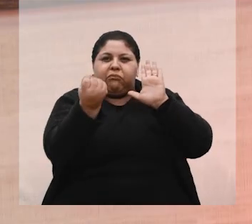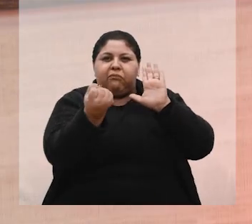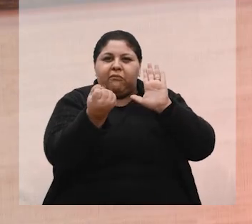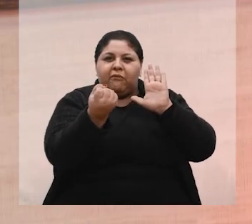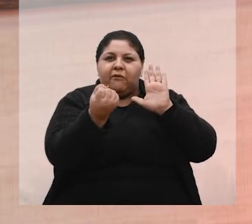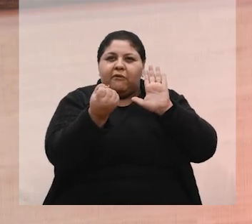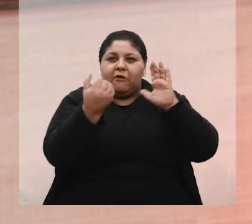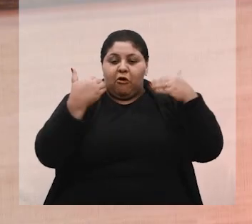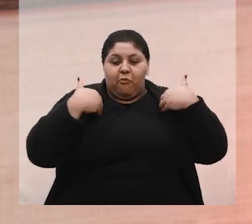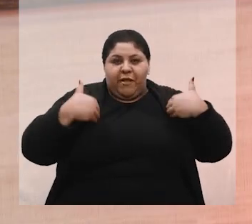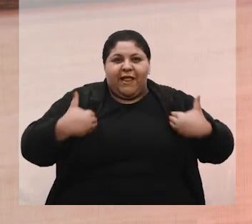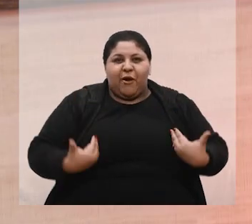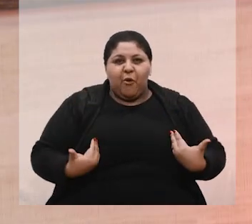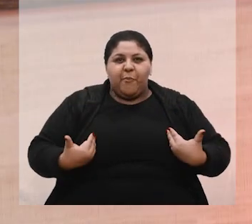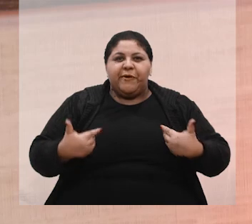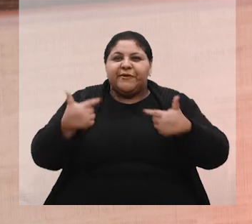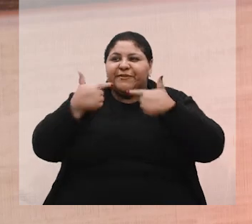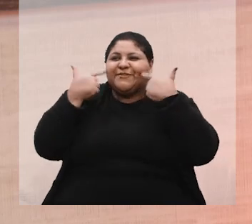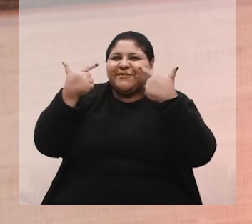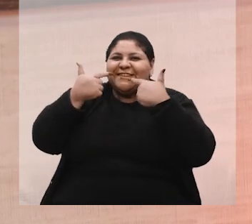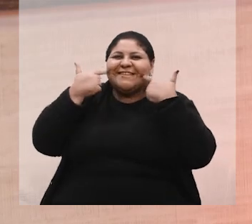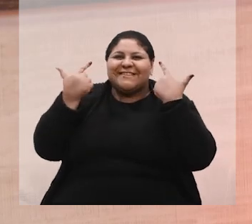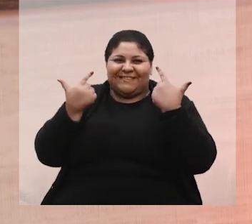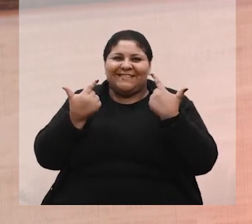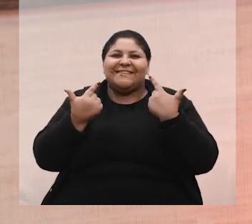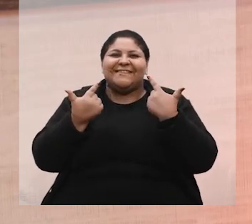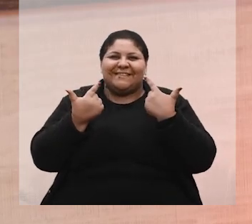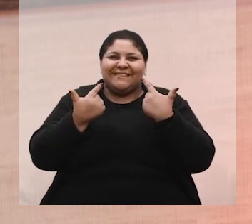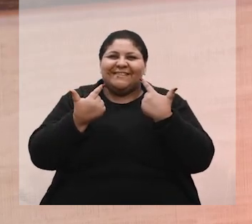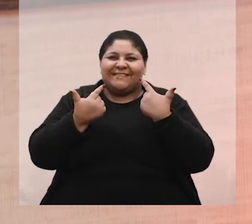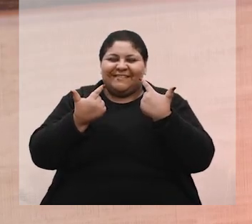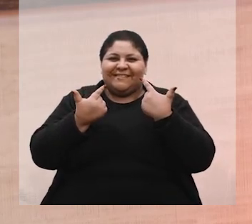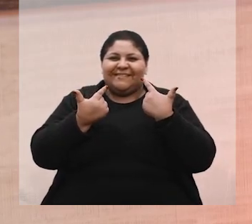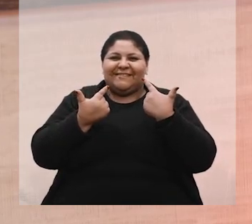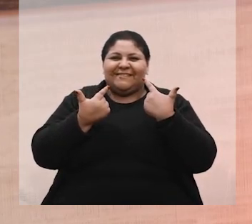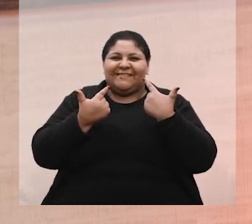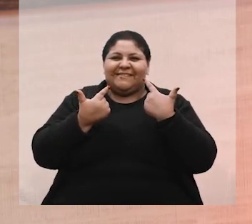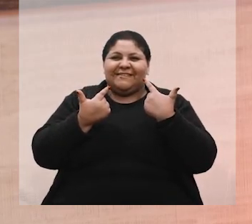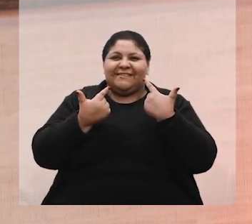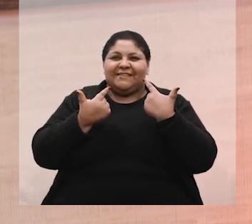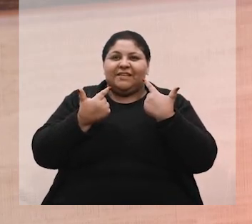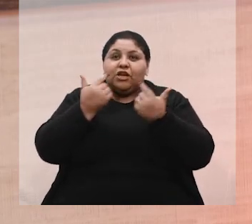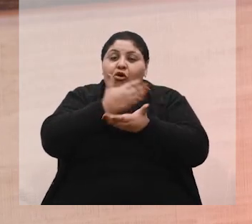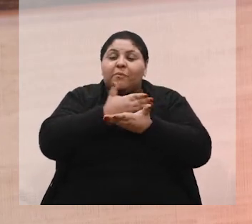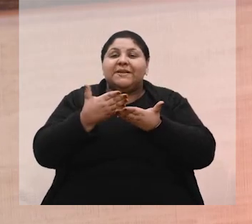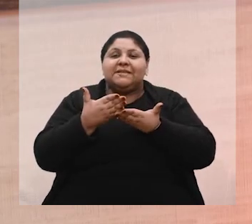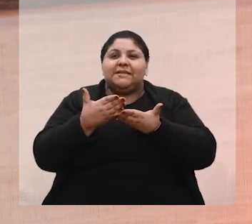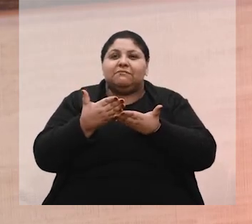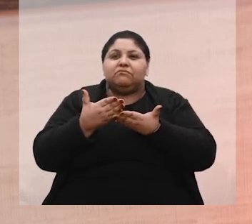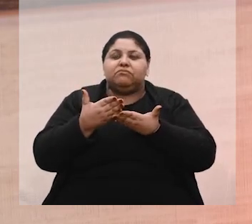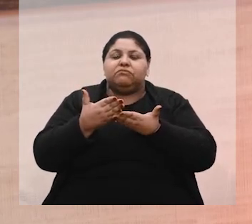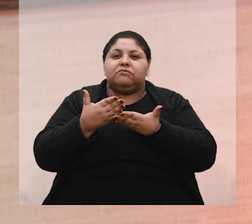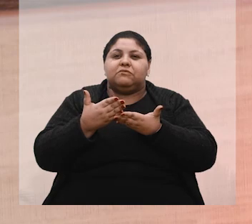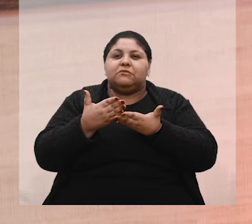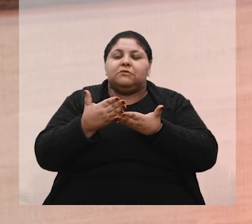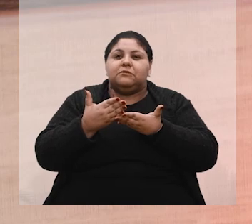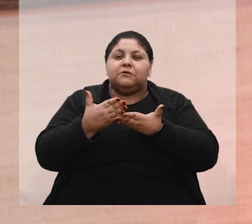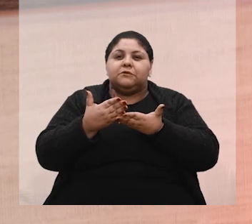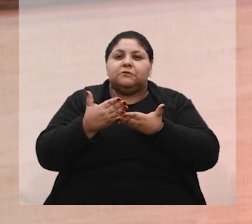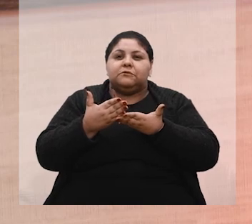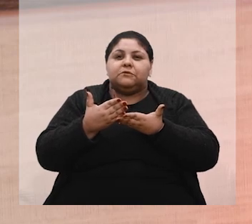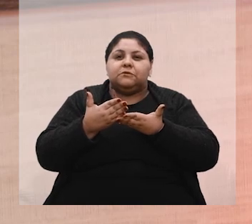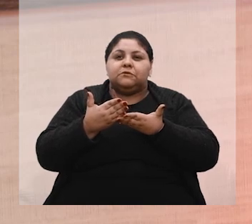impactante. Pela roupa, mas o teu sorriso, né, aquele sorriso terno, afável e tal. Então eu gostaria de começar por isso,